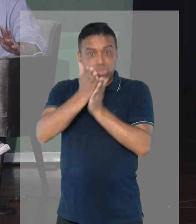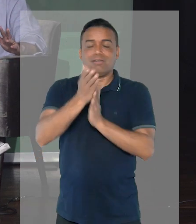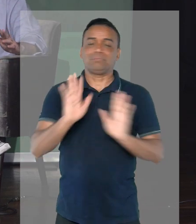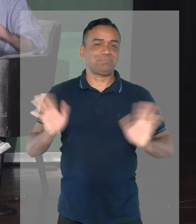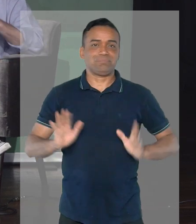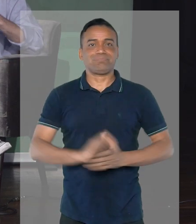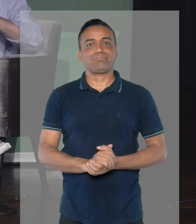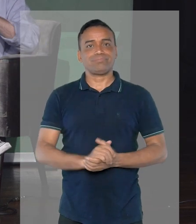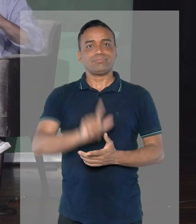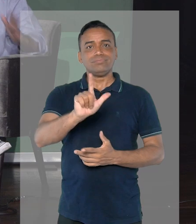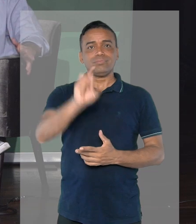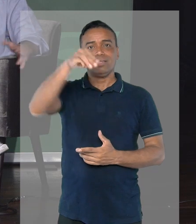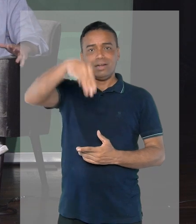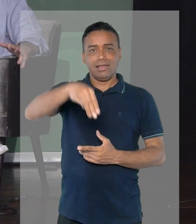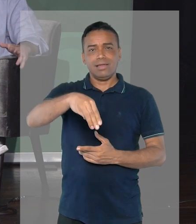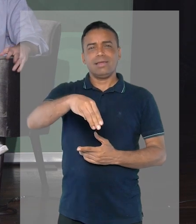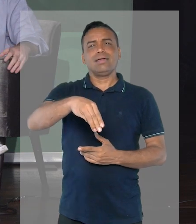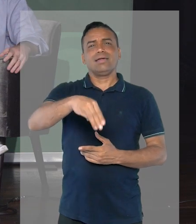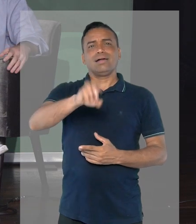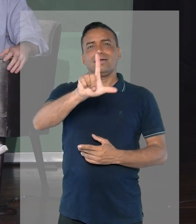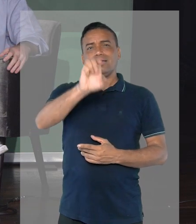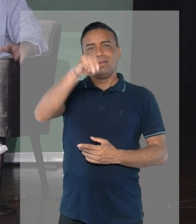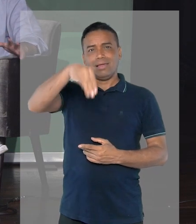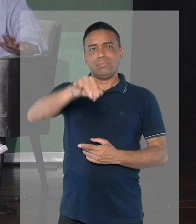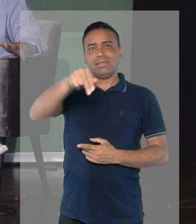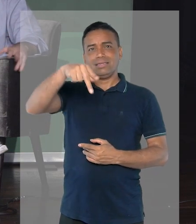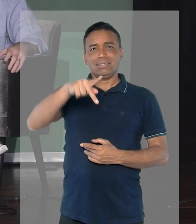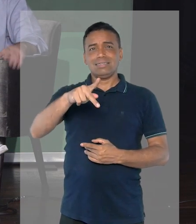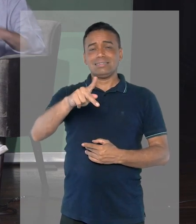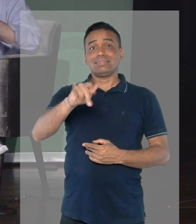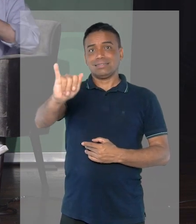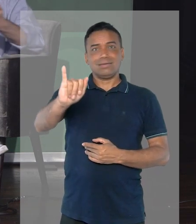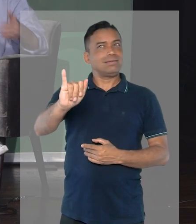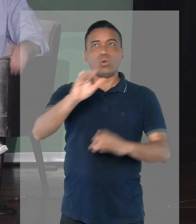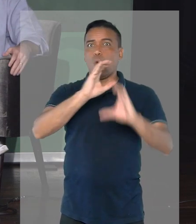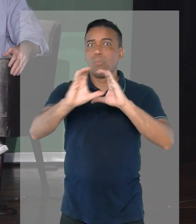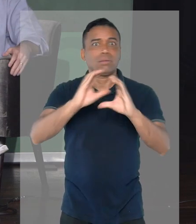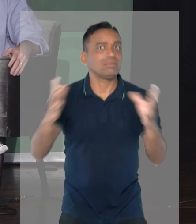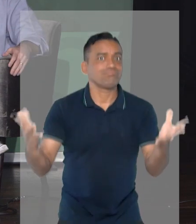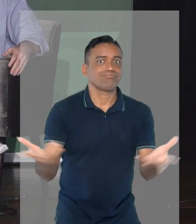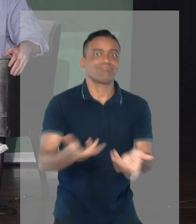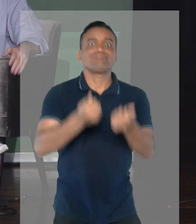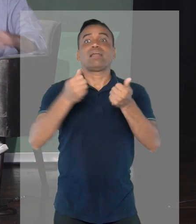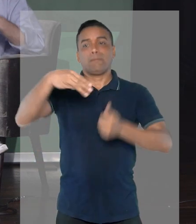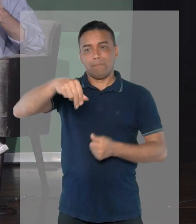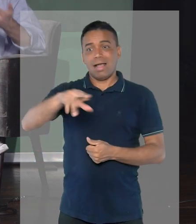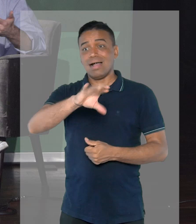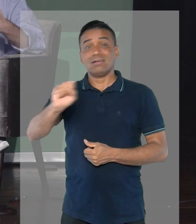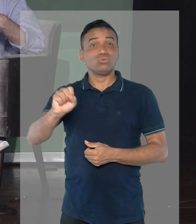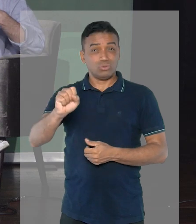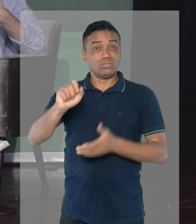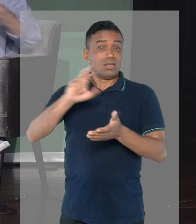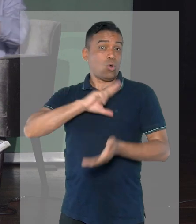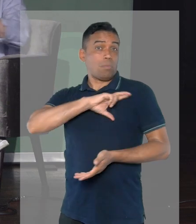Bom, o Leminski tem essa comunicabilidade impressionante, né? Isso é impressionante. O Marcos é um estudioso de comunicabilidade. Os